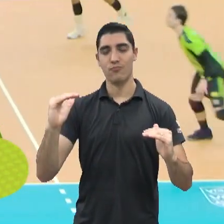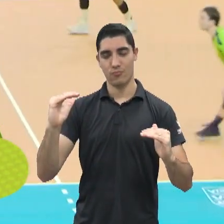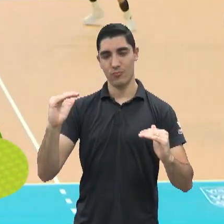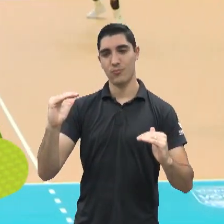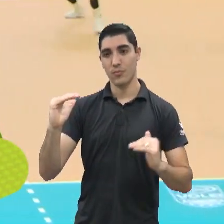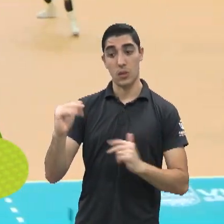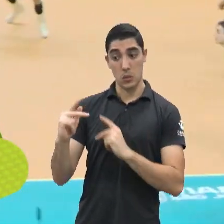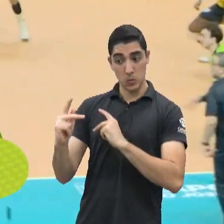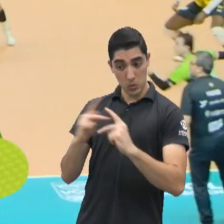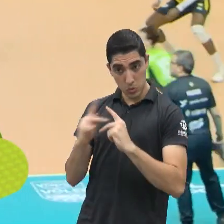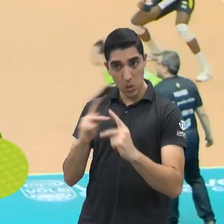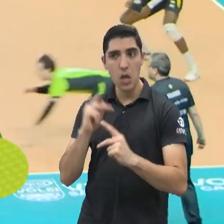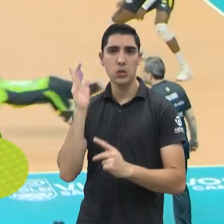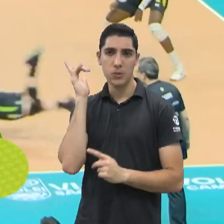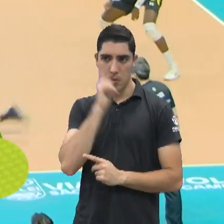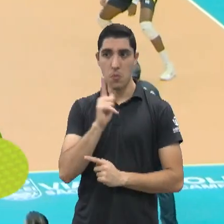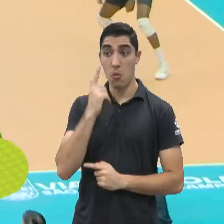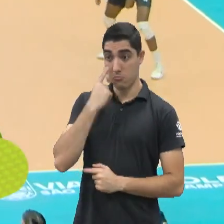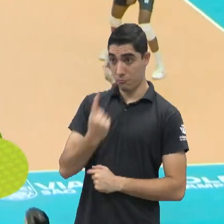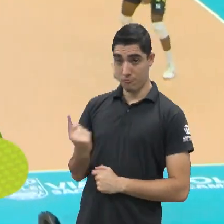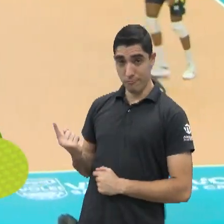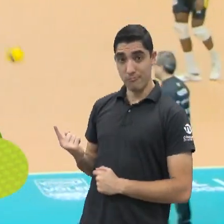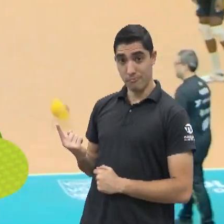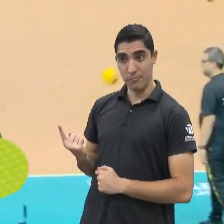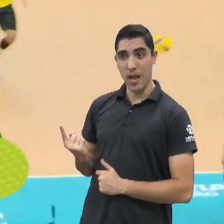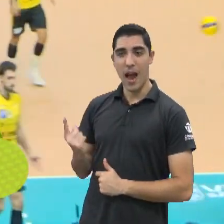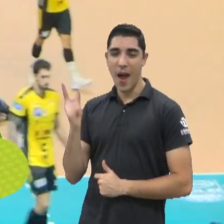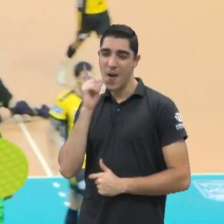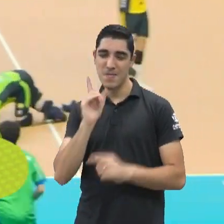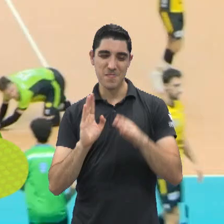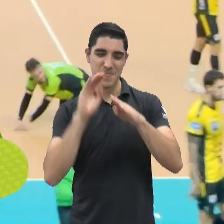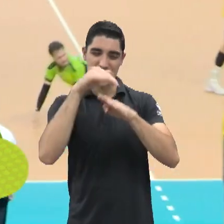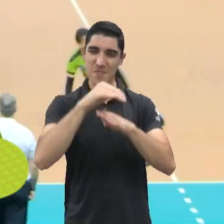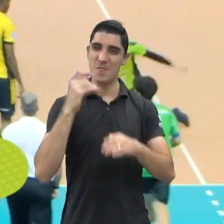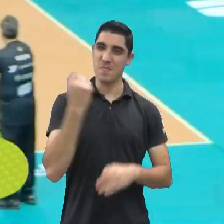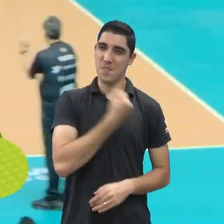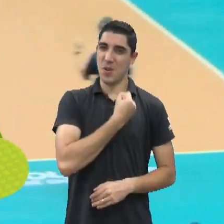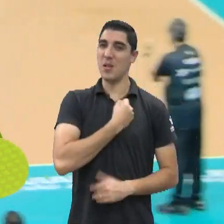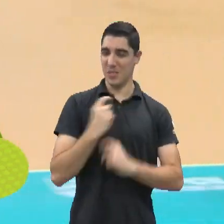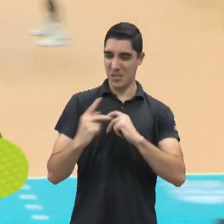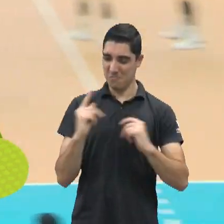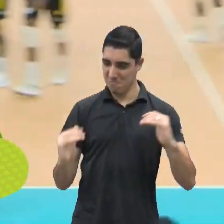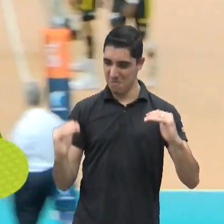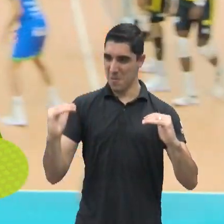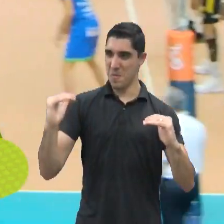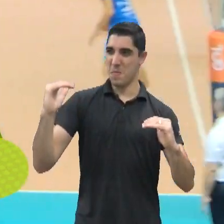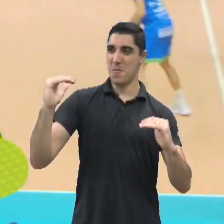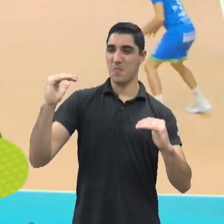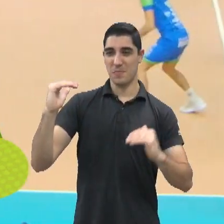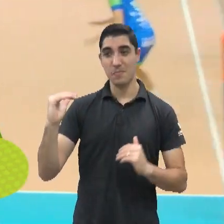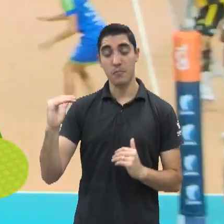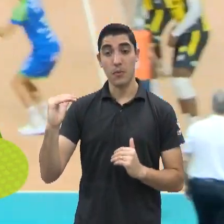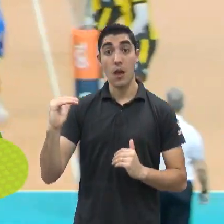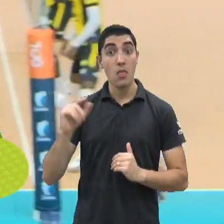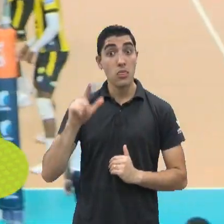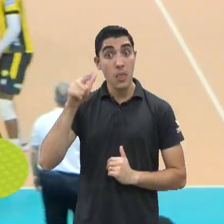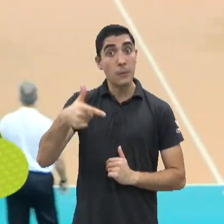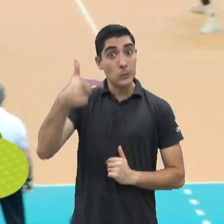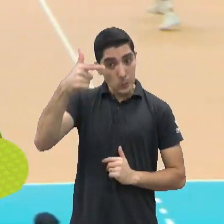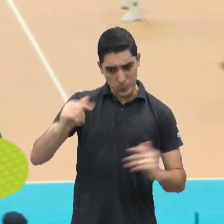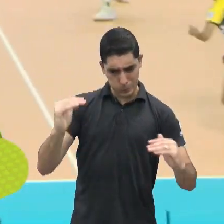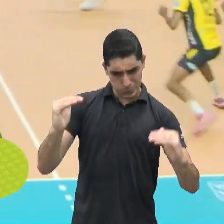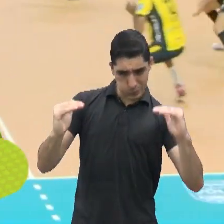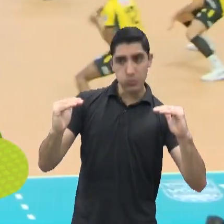acirrado. A deixadinha do Luan pôs fim ao rally. Mais um ponto joseense. Quando o jogo apertou de novo,